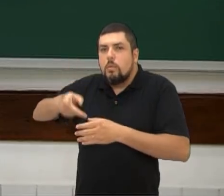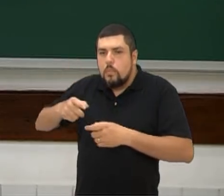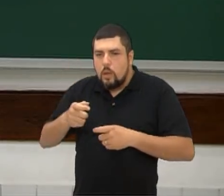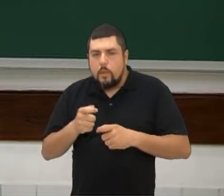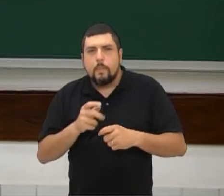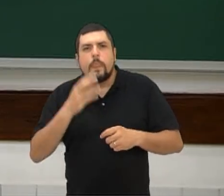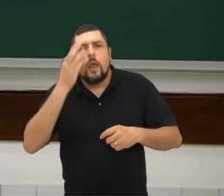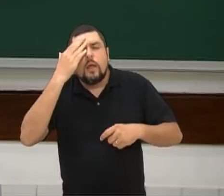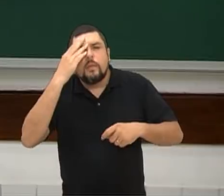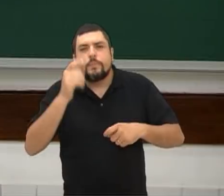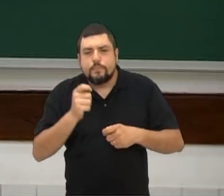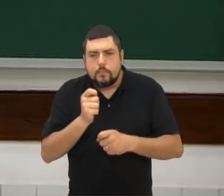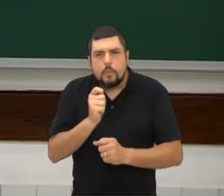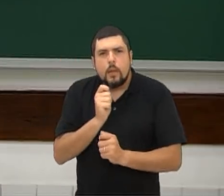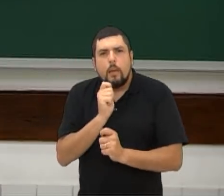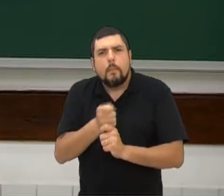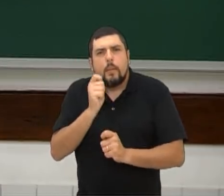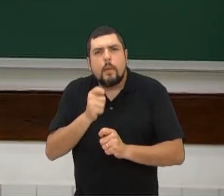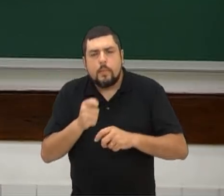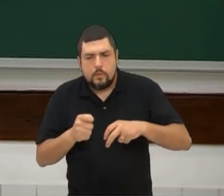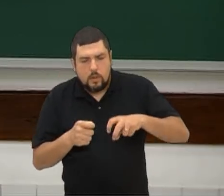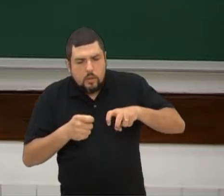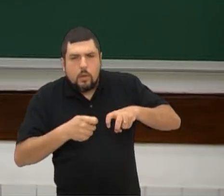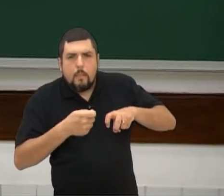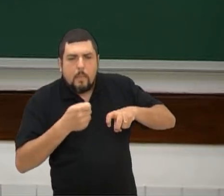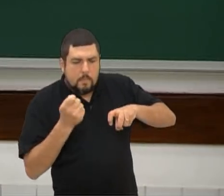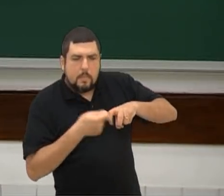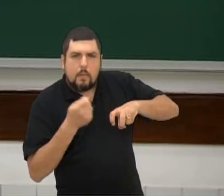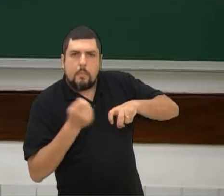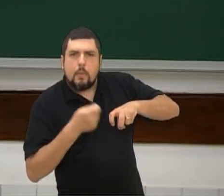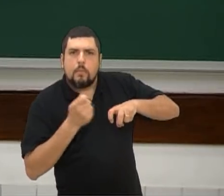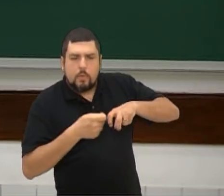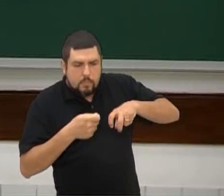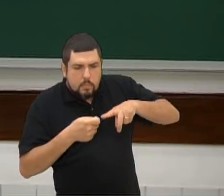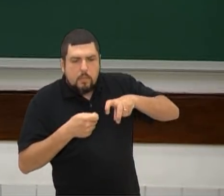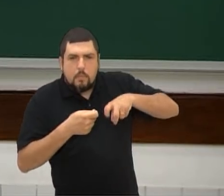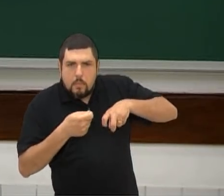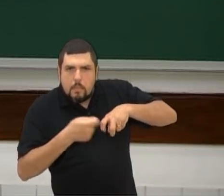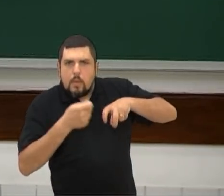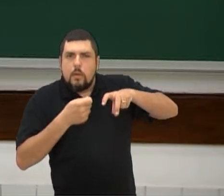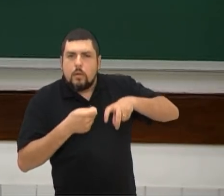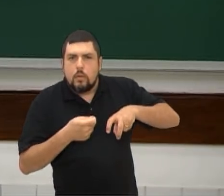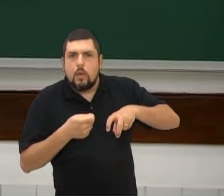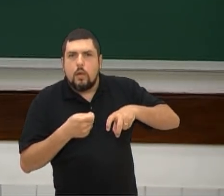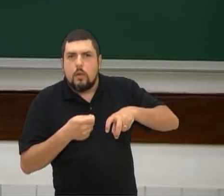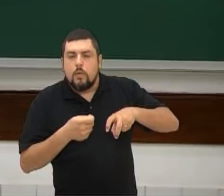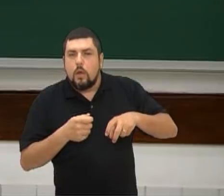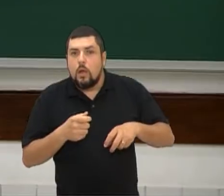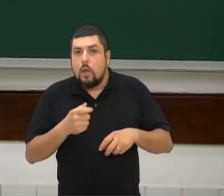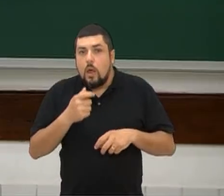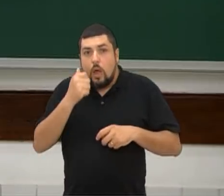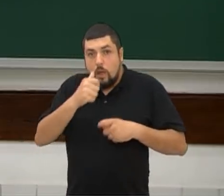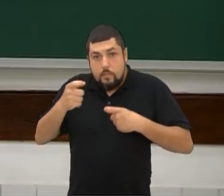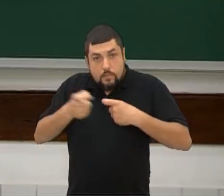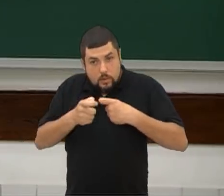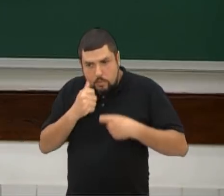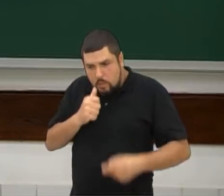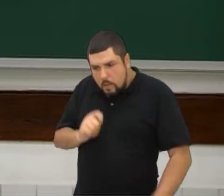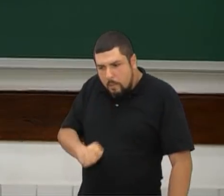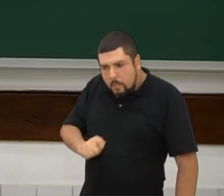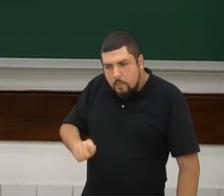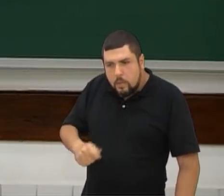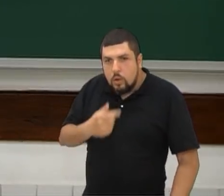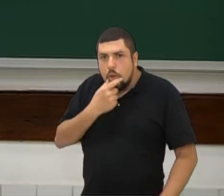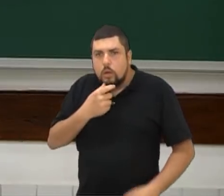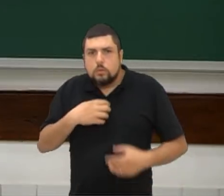aquele martelinho que quando você vai ao médico, o médico bate ali no seu joelho para ver o seu reflexo? Tudo indica ali na conversa que era esse o medo dele,